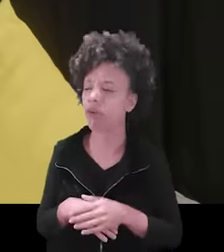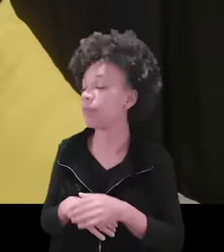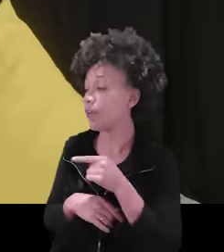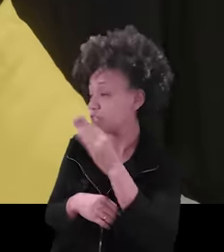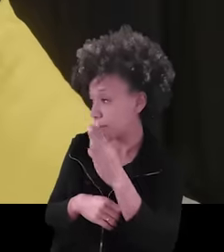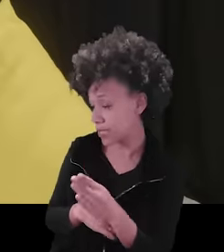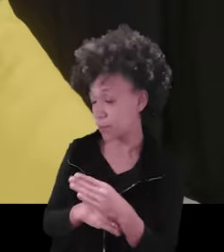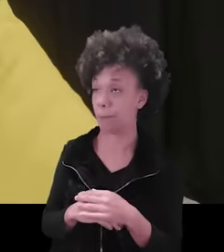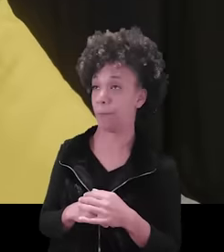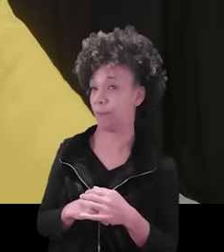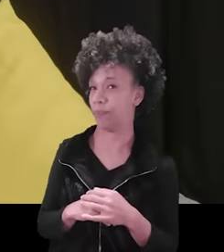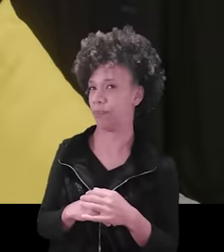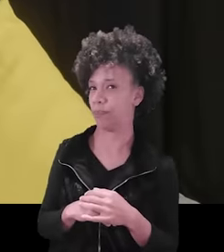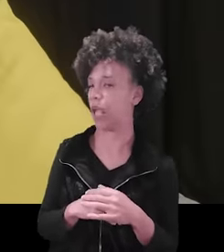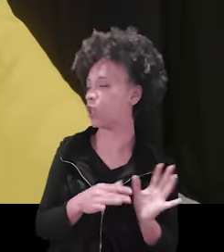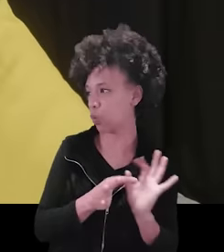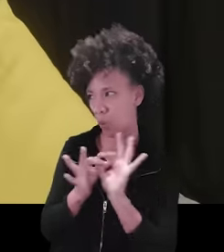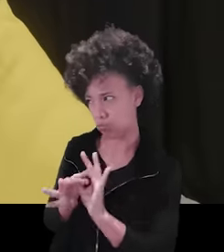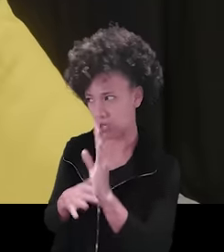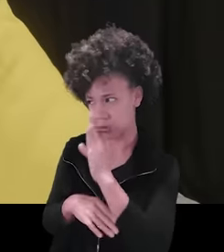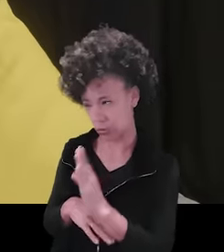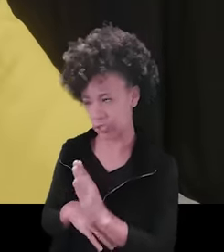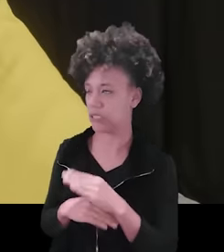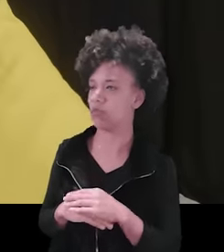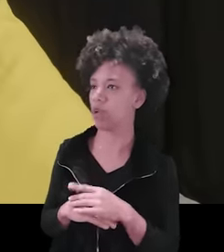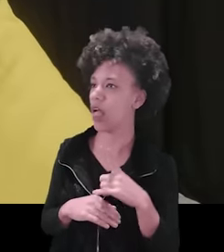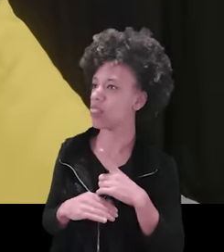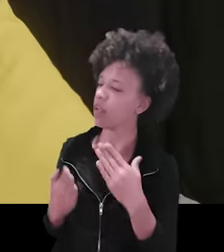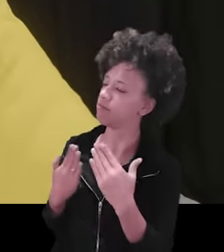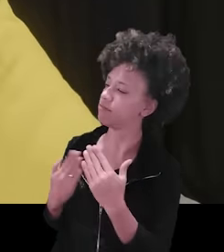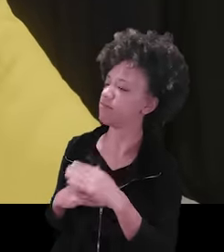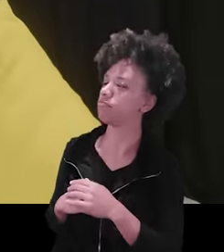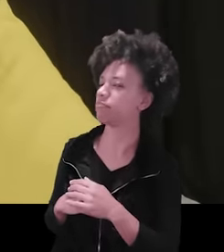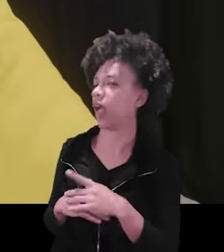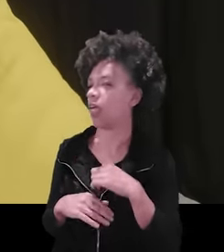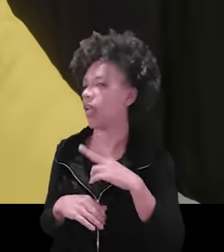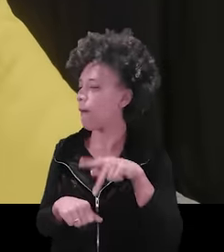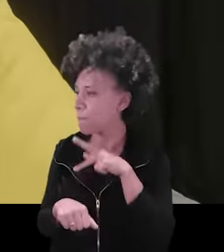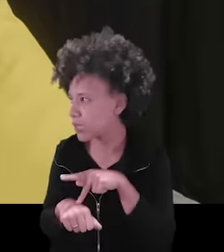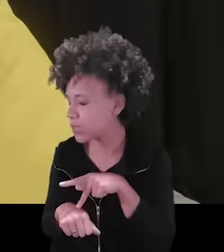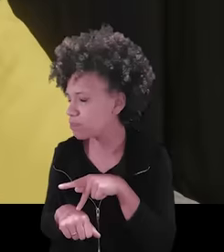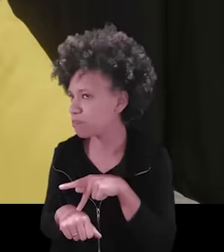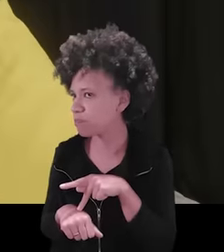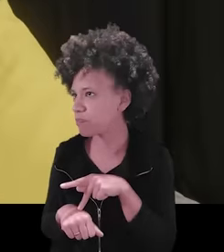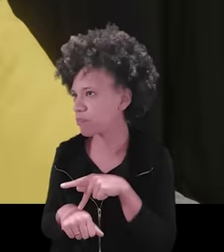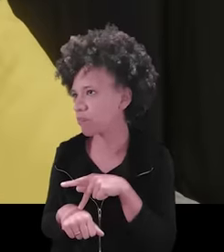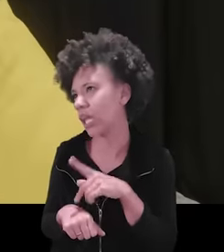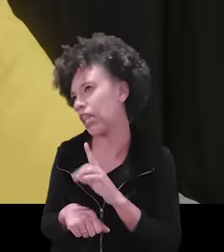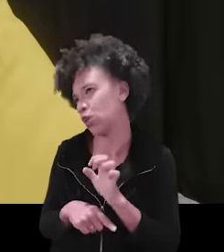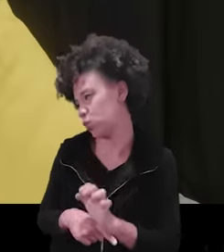você falou do Brasil nessa coisa do Brasil ter essa esteriótipo né Você tá no país